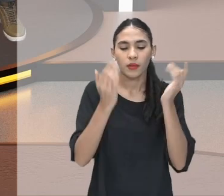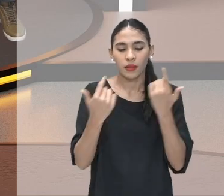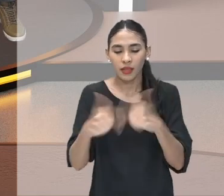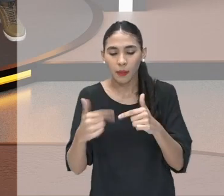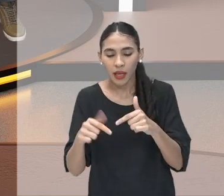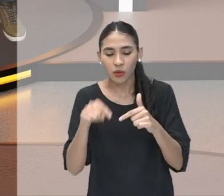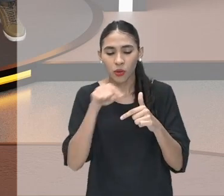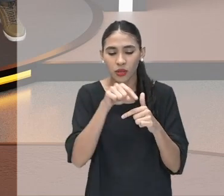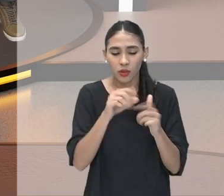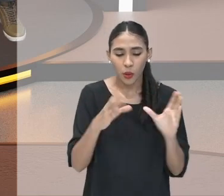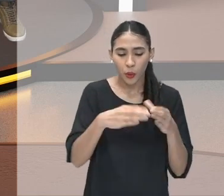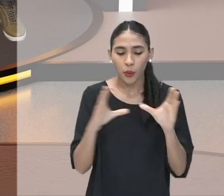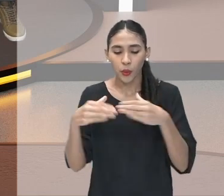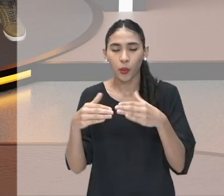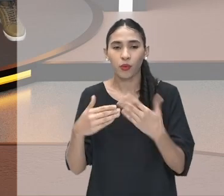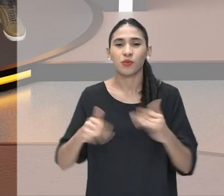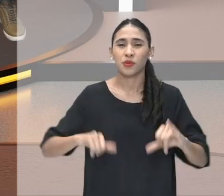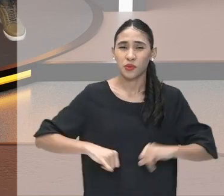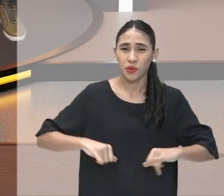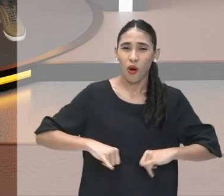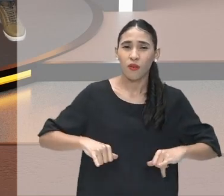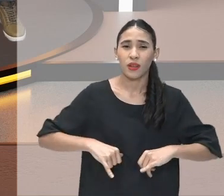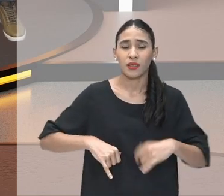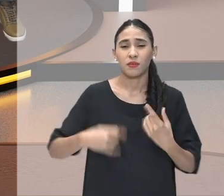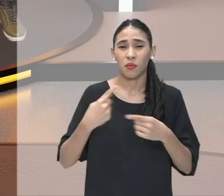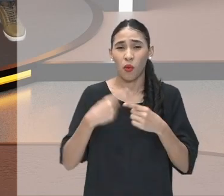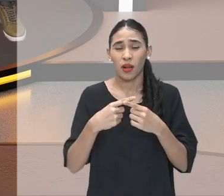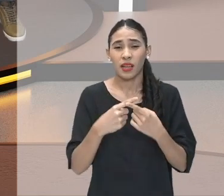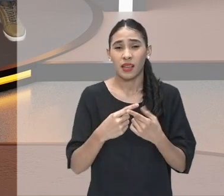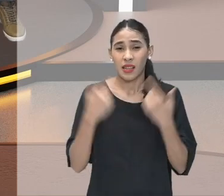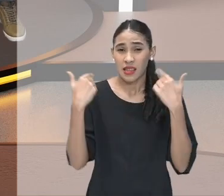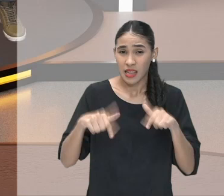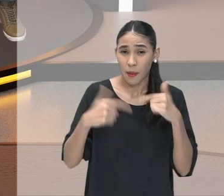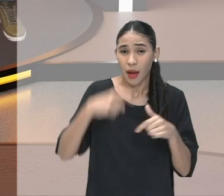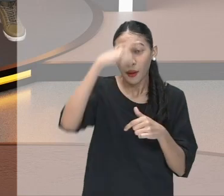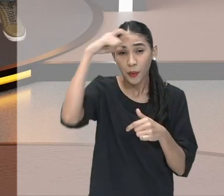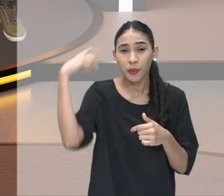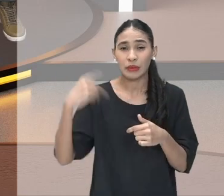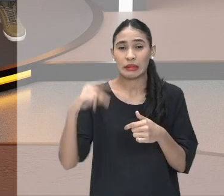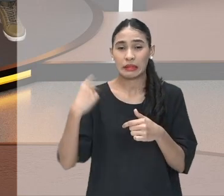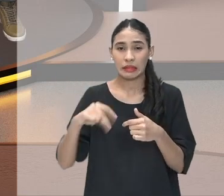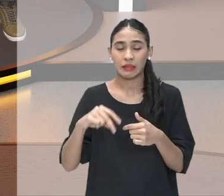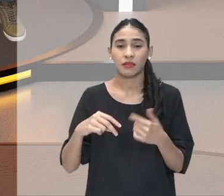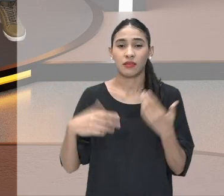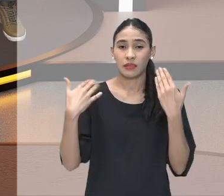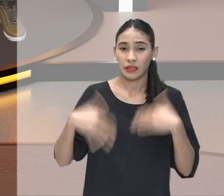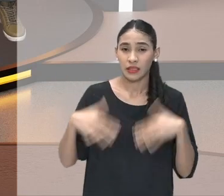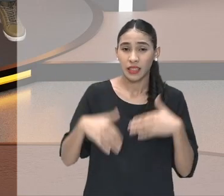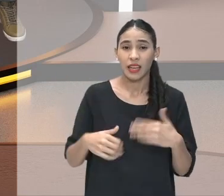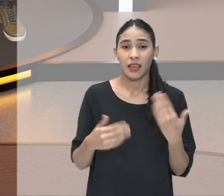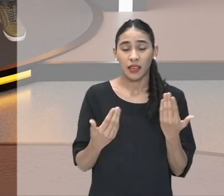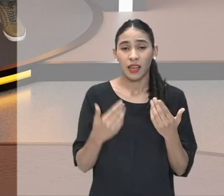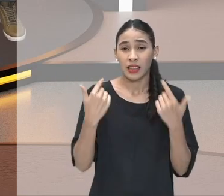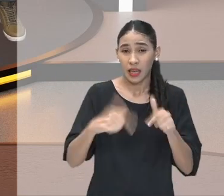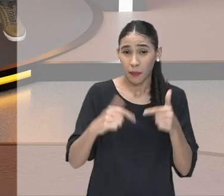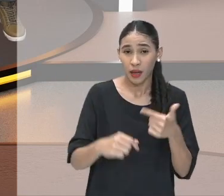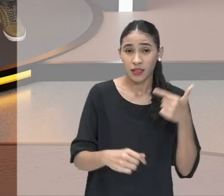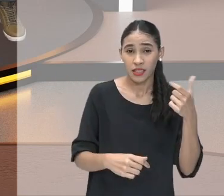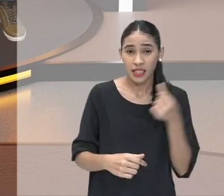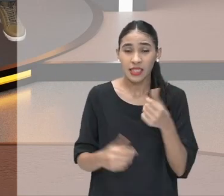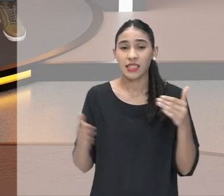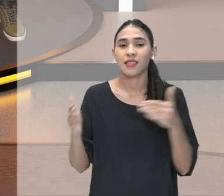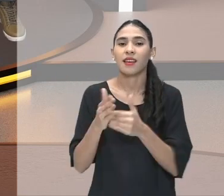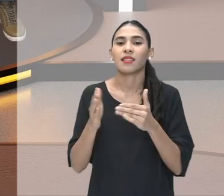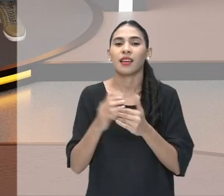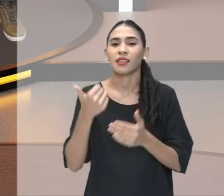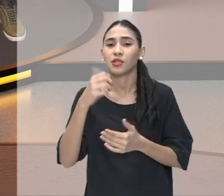sofrer demais, né? Porque eles vão trabalhar muito. Vejam lá, os operários eram obrigados a trabalhar de 16 até